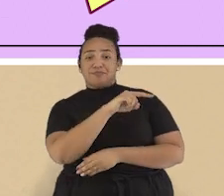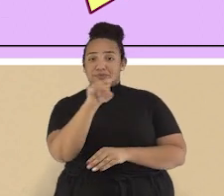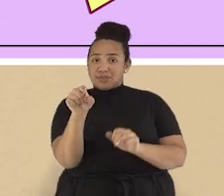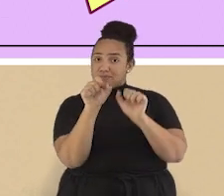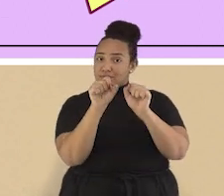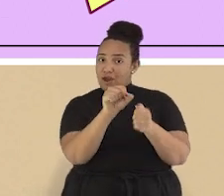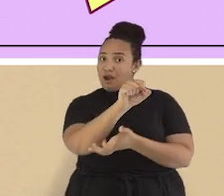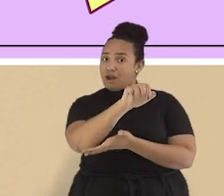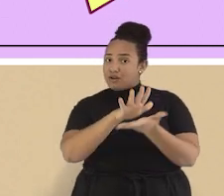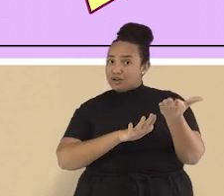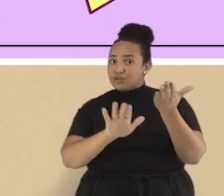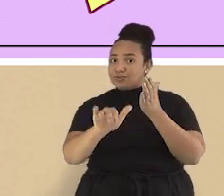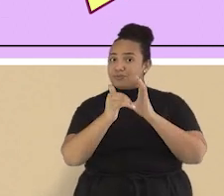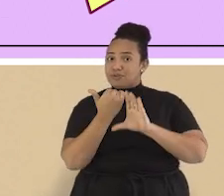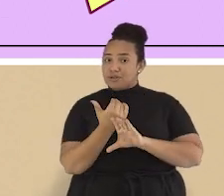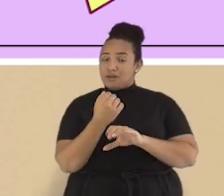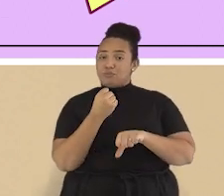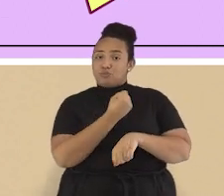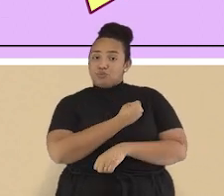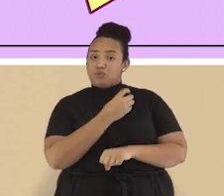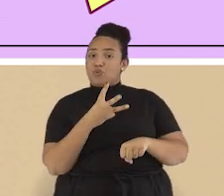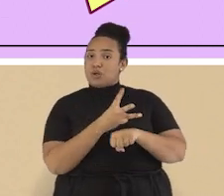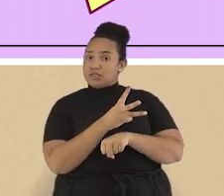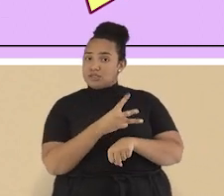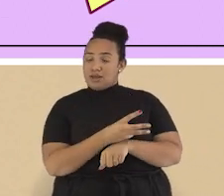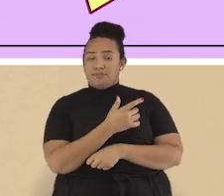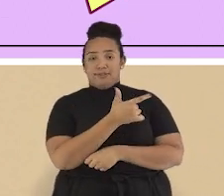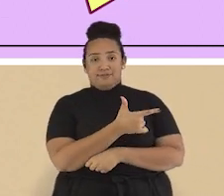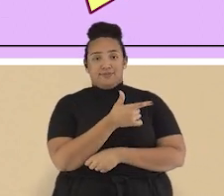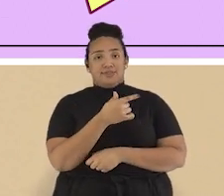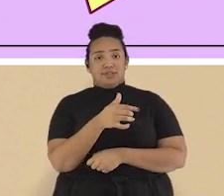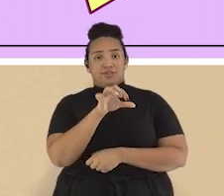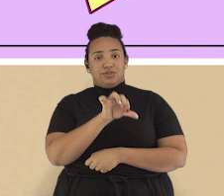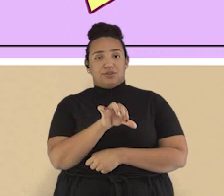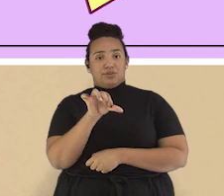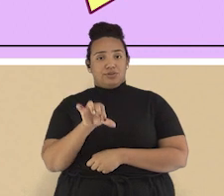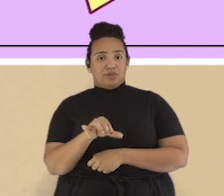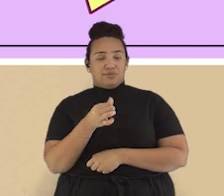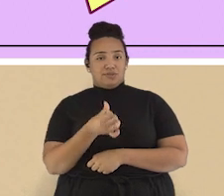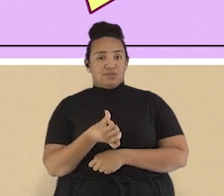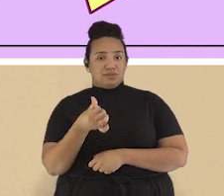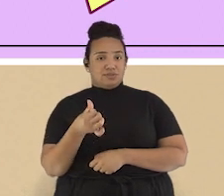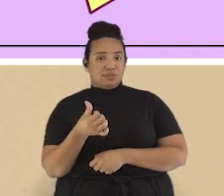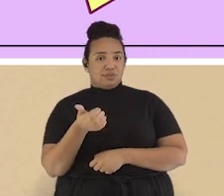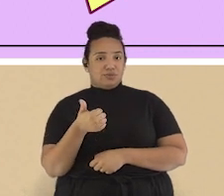dados? Você pode enviar para a gente através do nosso WhatsApp, que é o